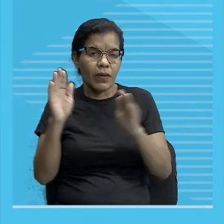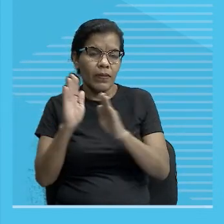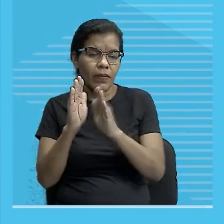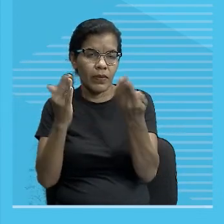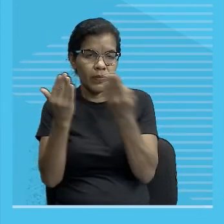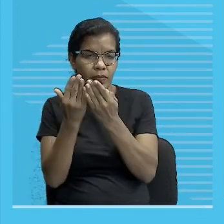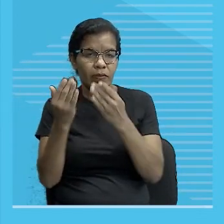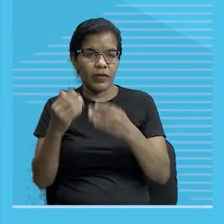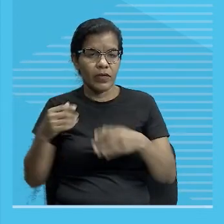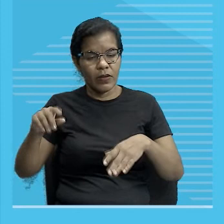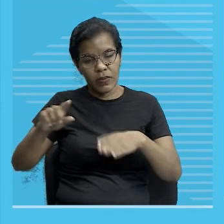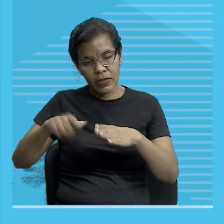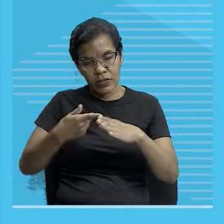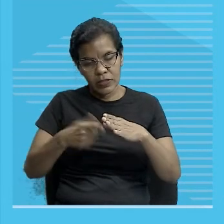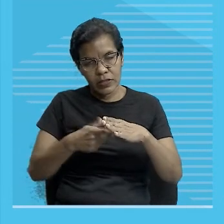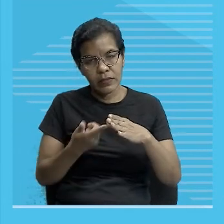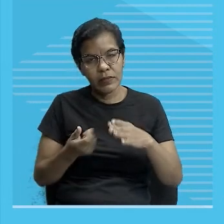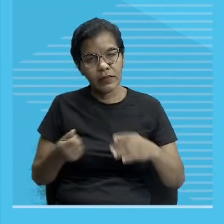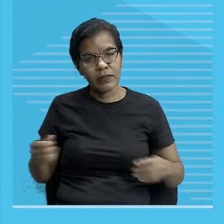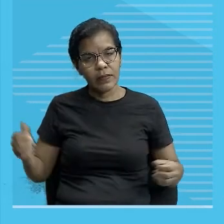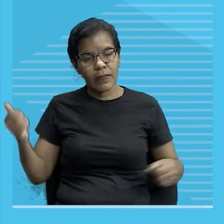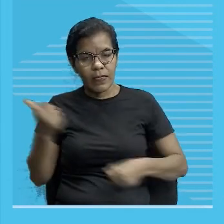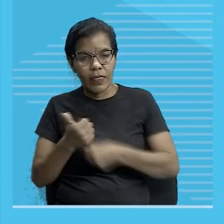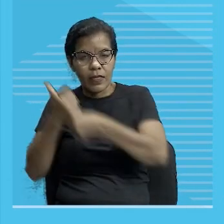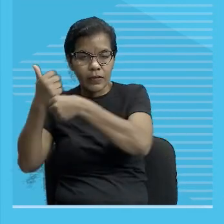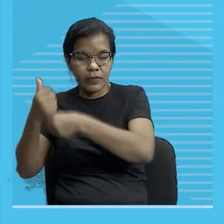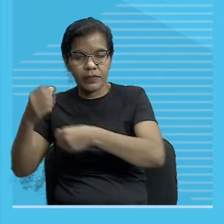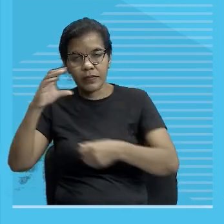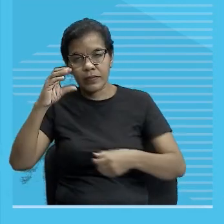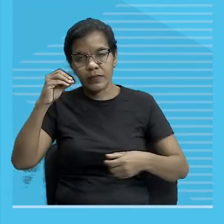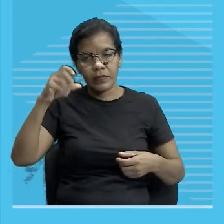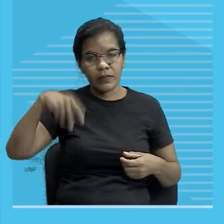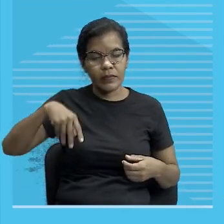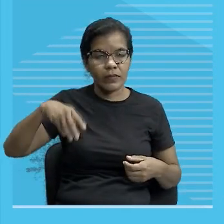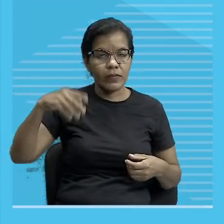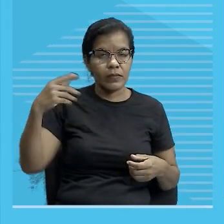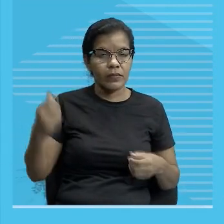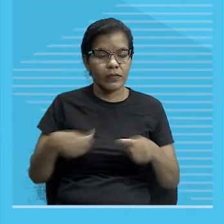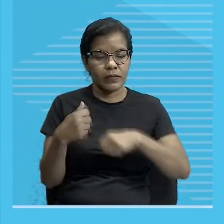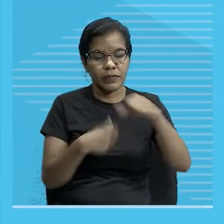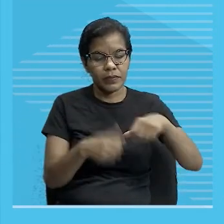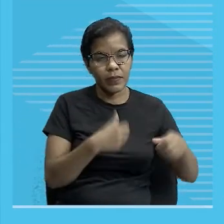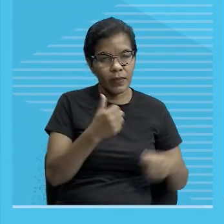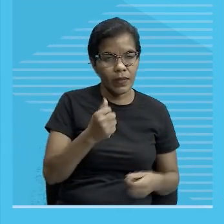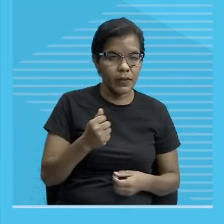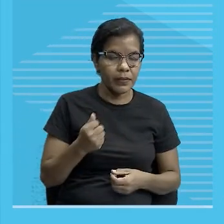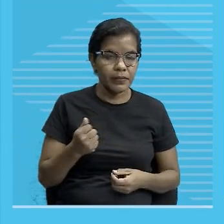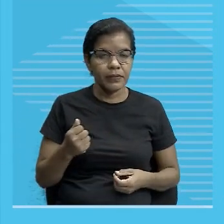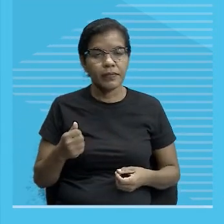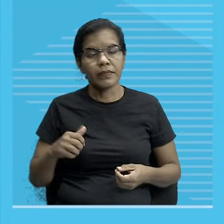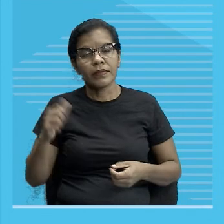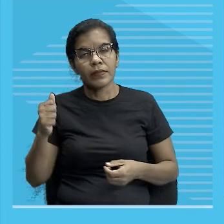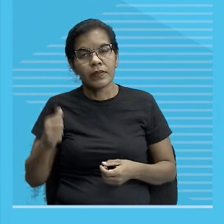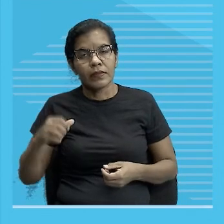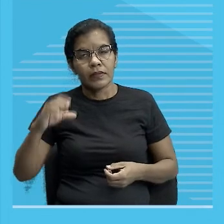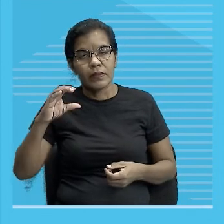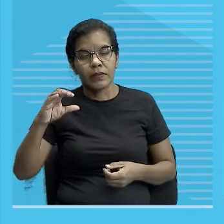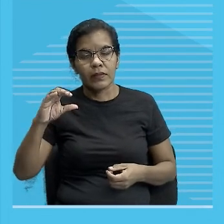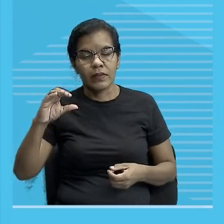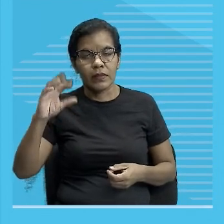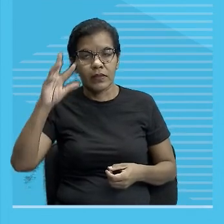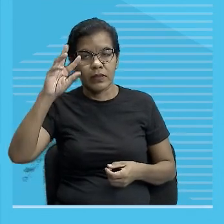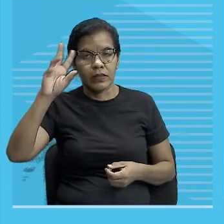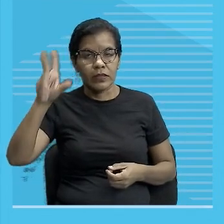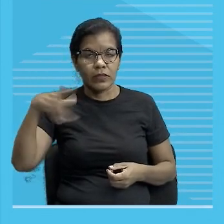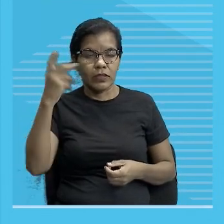Com a chave. Então, se você substituir esse com por a, dar isso aí, a chave com ou sem acento grave,